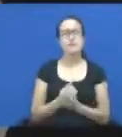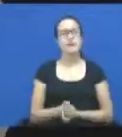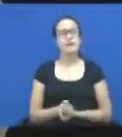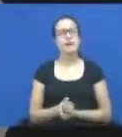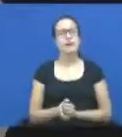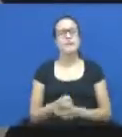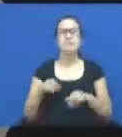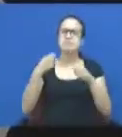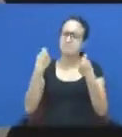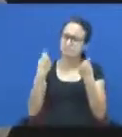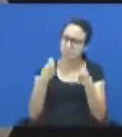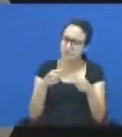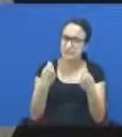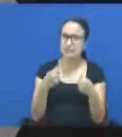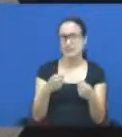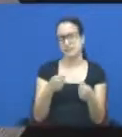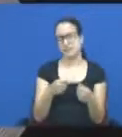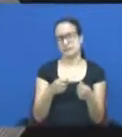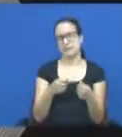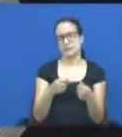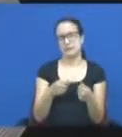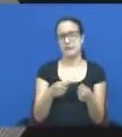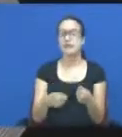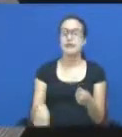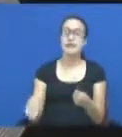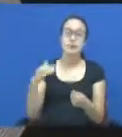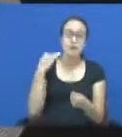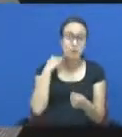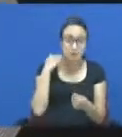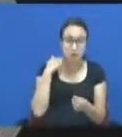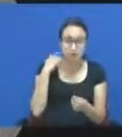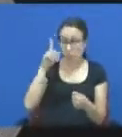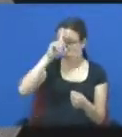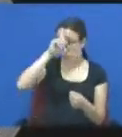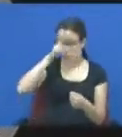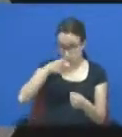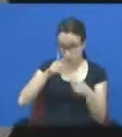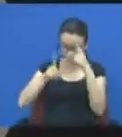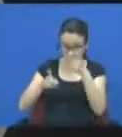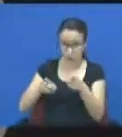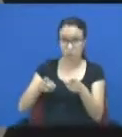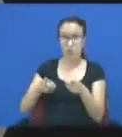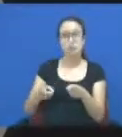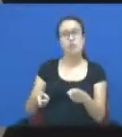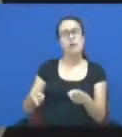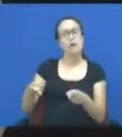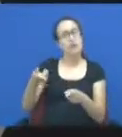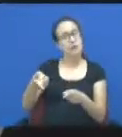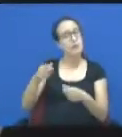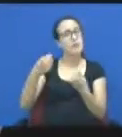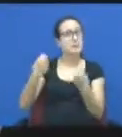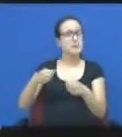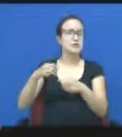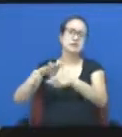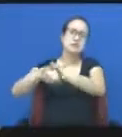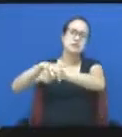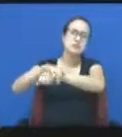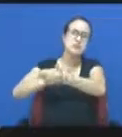faz necessário que os banqueiros invistam na segurança da